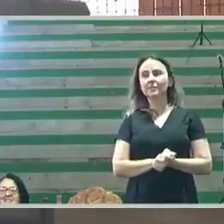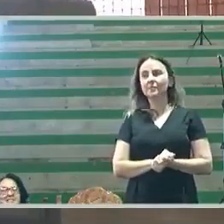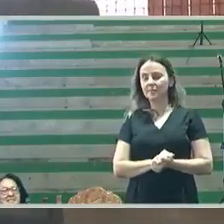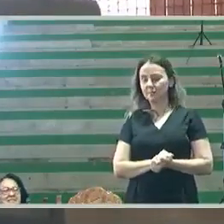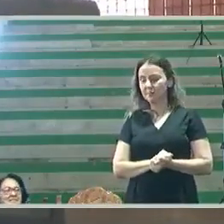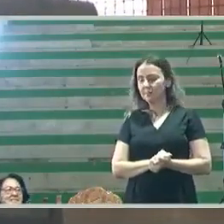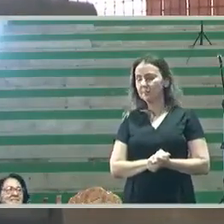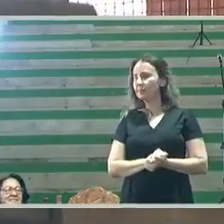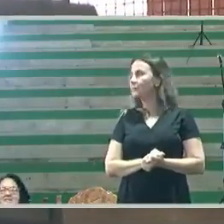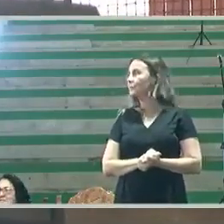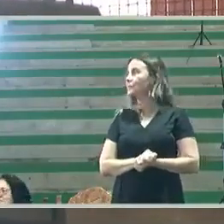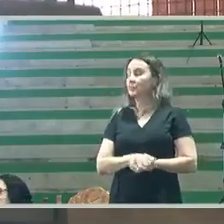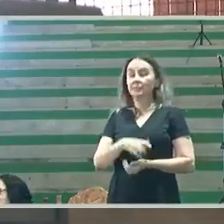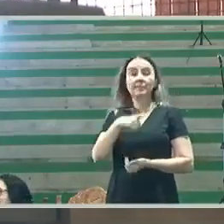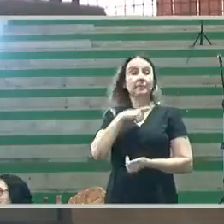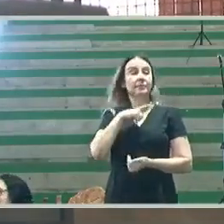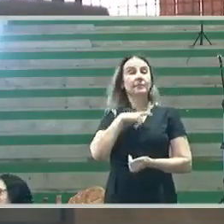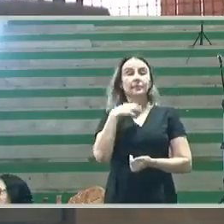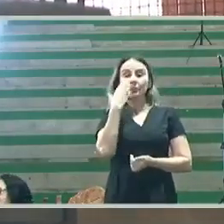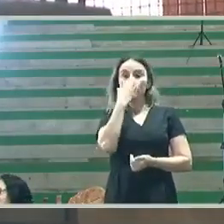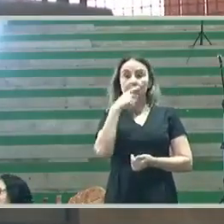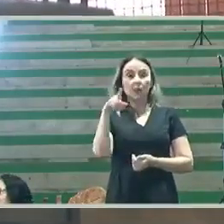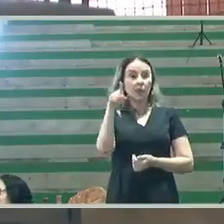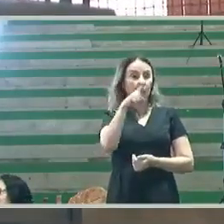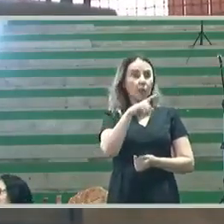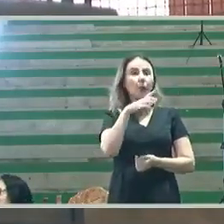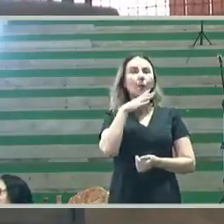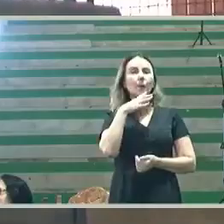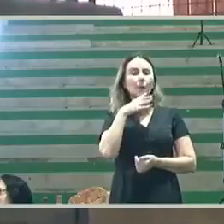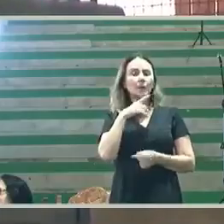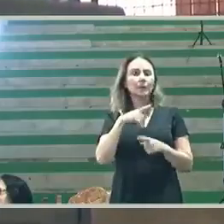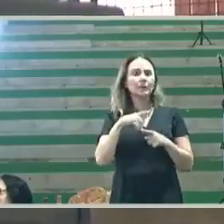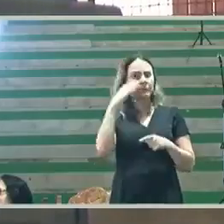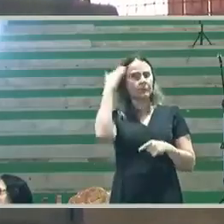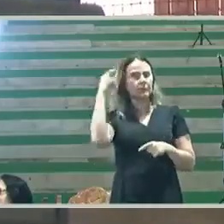Eu escrevi um hino que com certeza você conhece, mas eu não vou cantar ele agora.